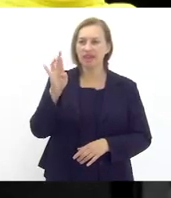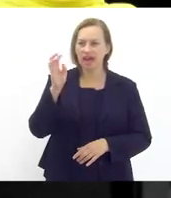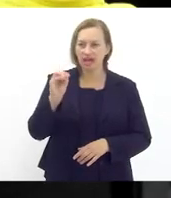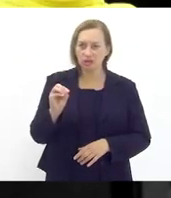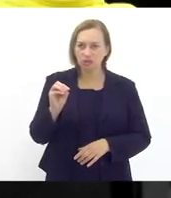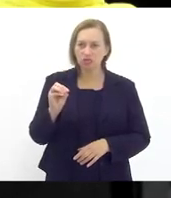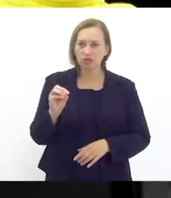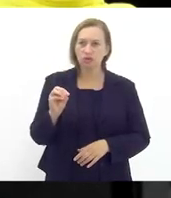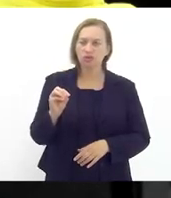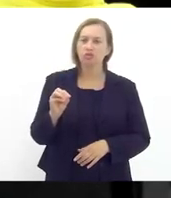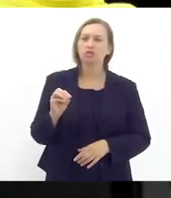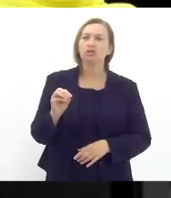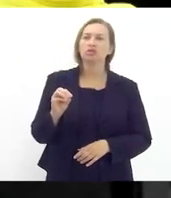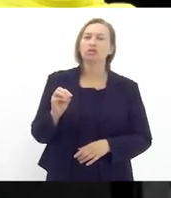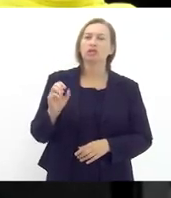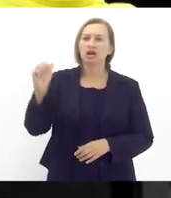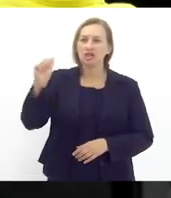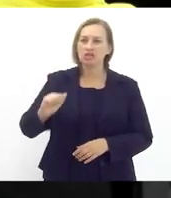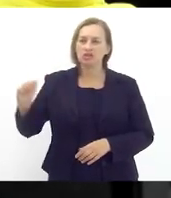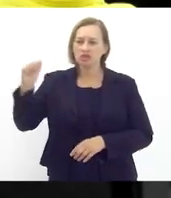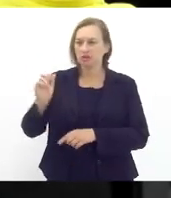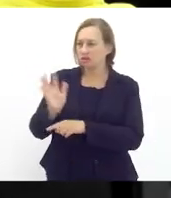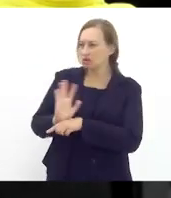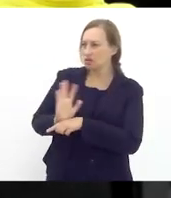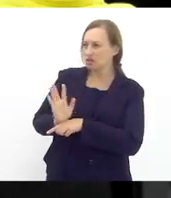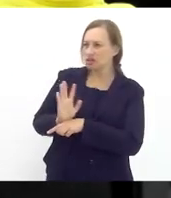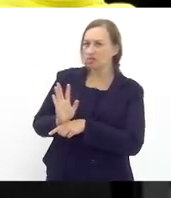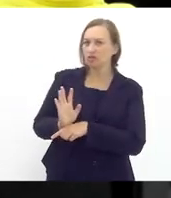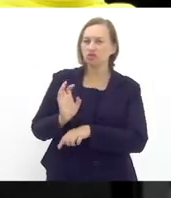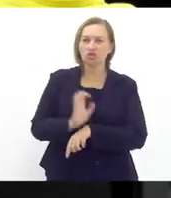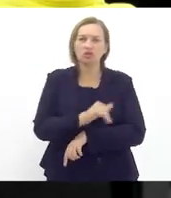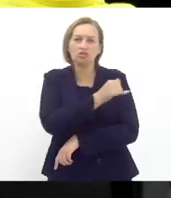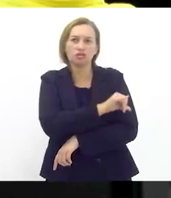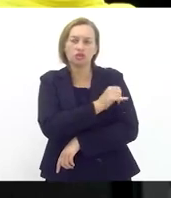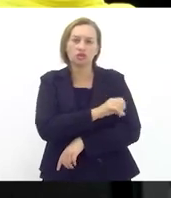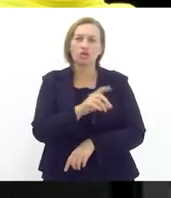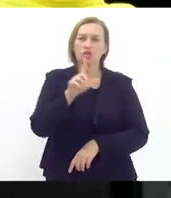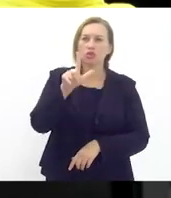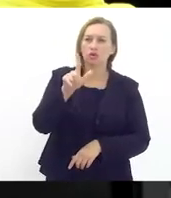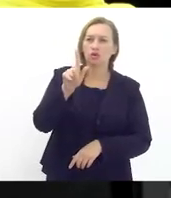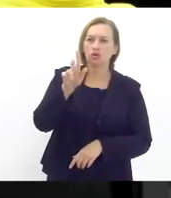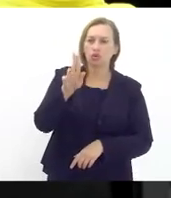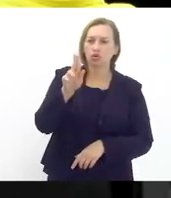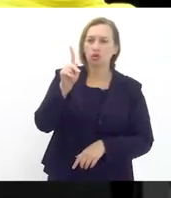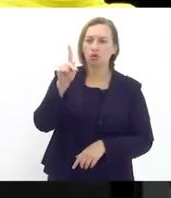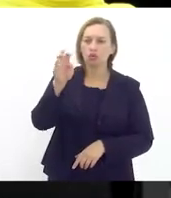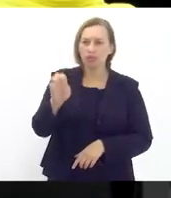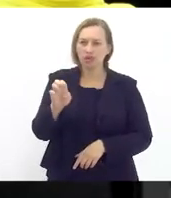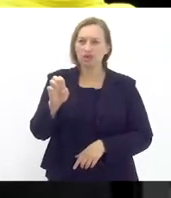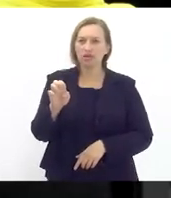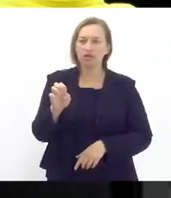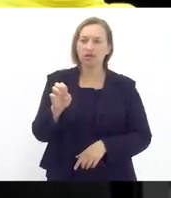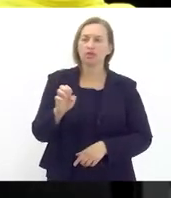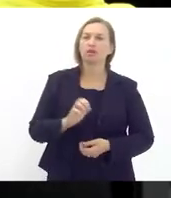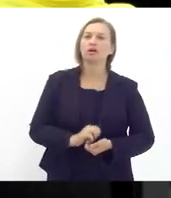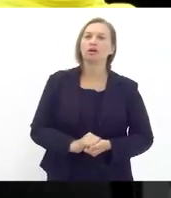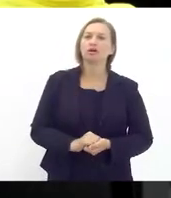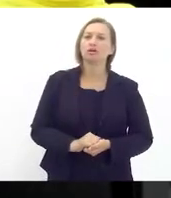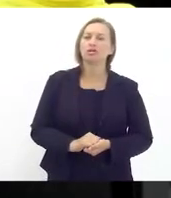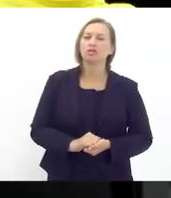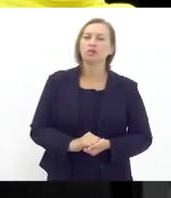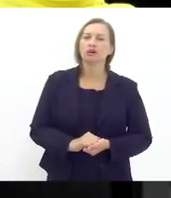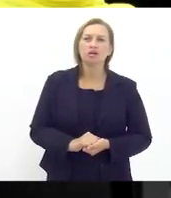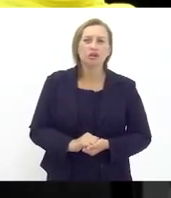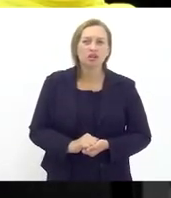da Cine Associação de cineclubistas do Estado do Rio de Janeiro e o loop coordenador executivo do Instituto auan Blake Brasil